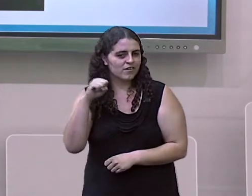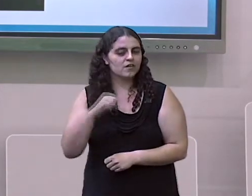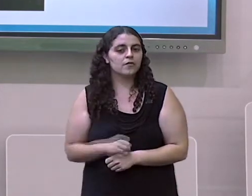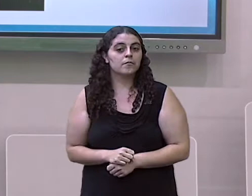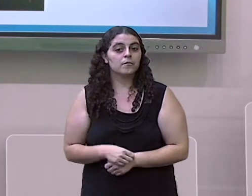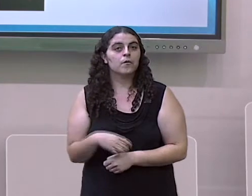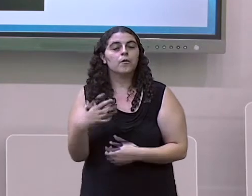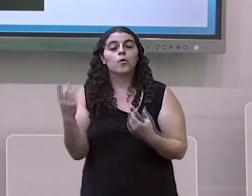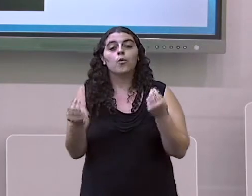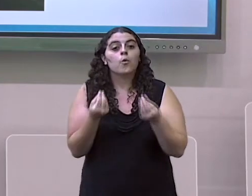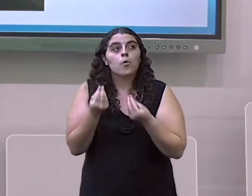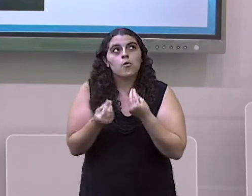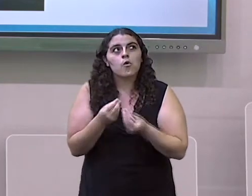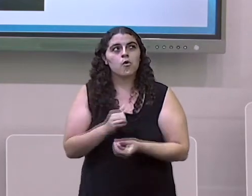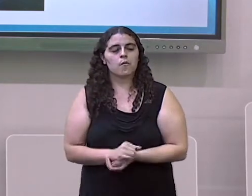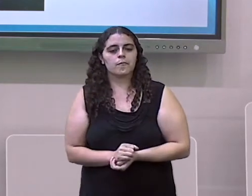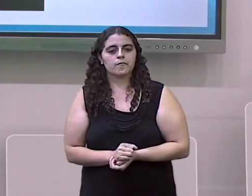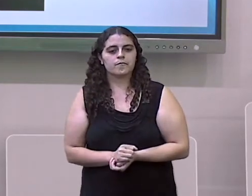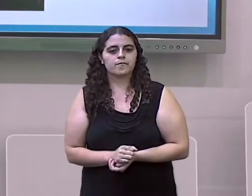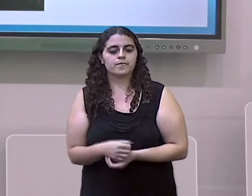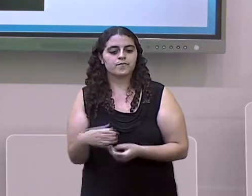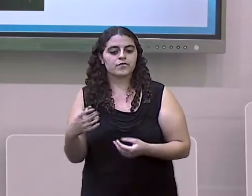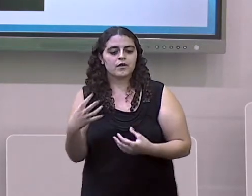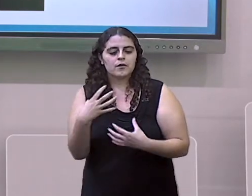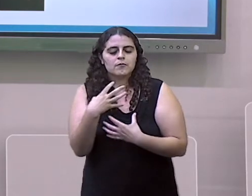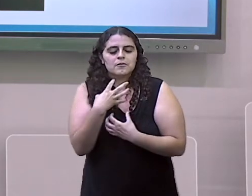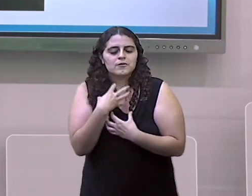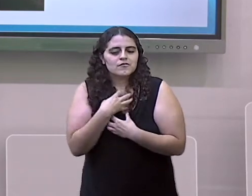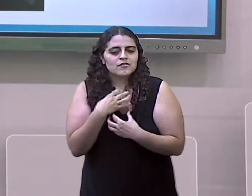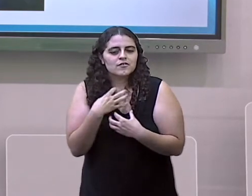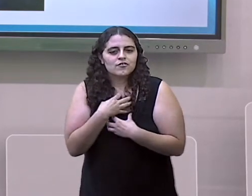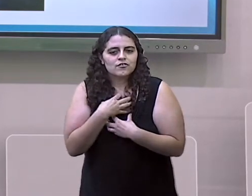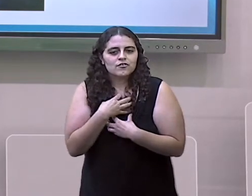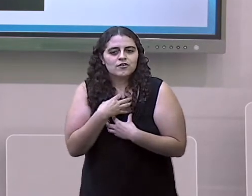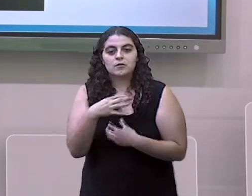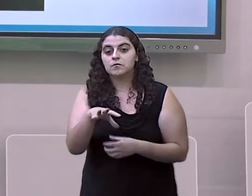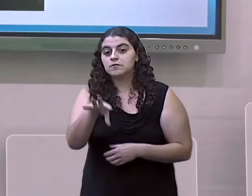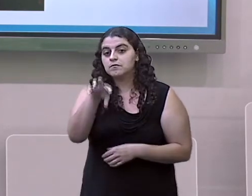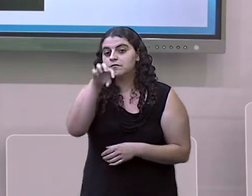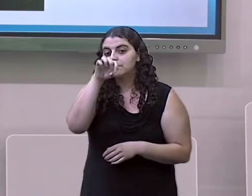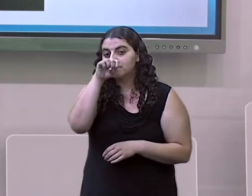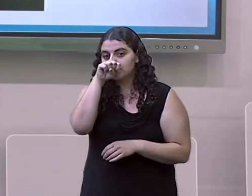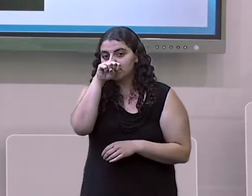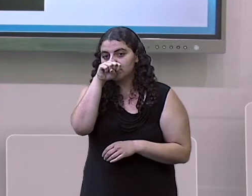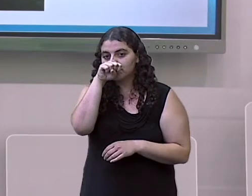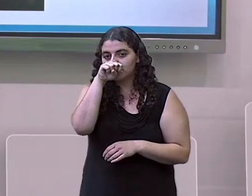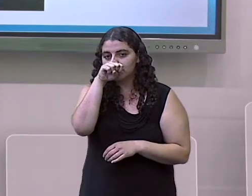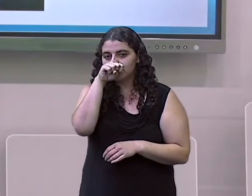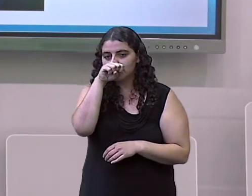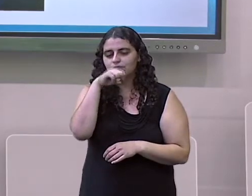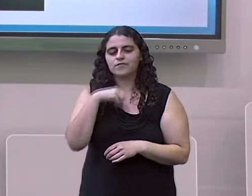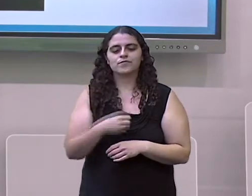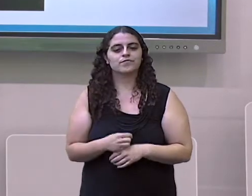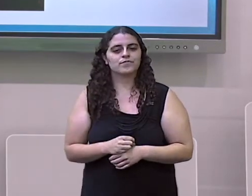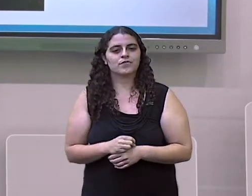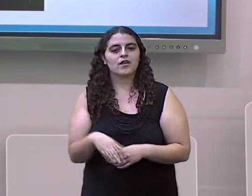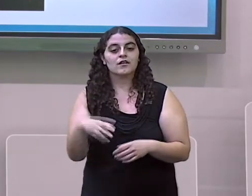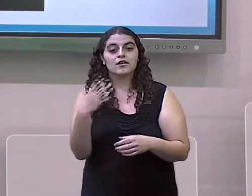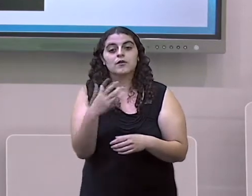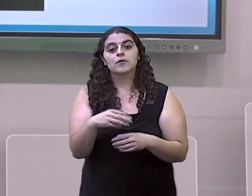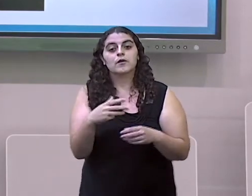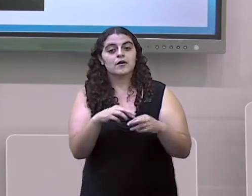sensações de identificar diferentes locais. Então a paisagem, tanto natural como cultural,